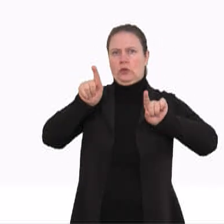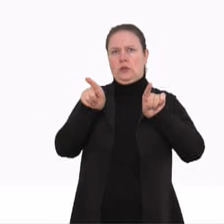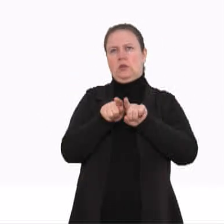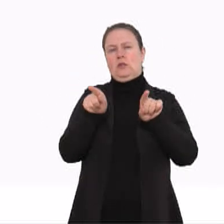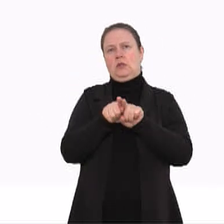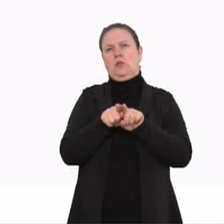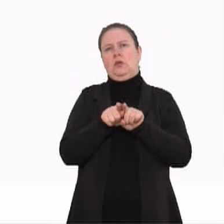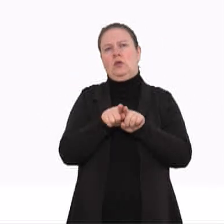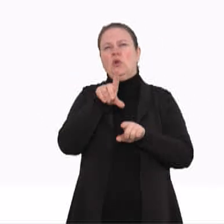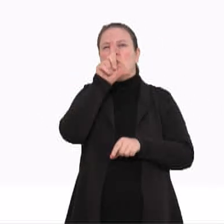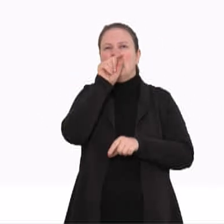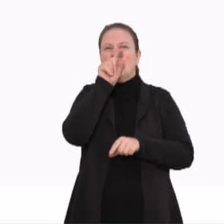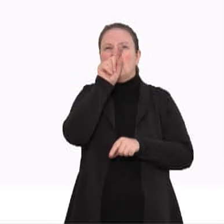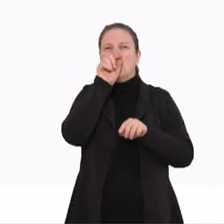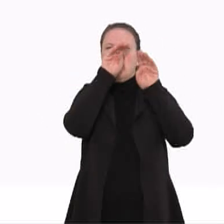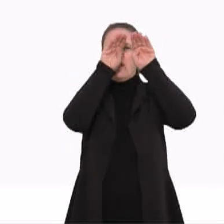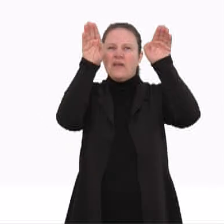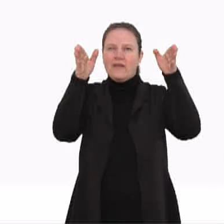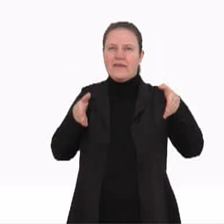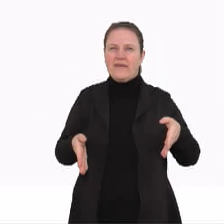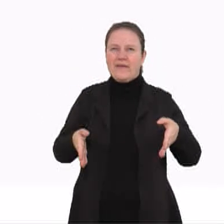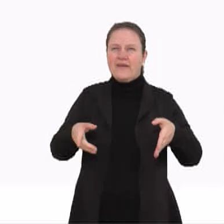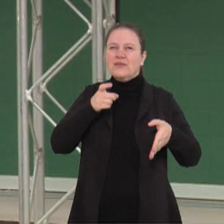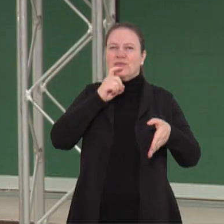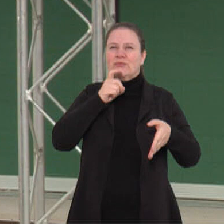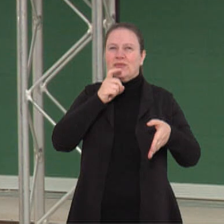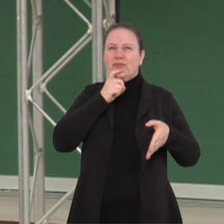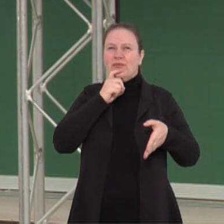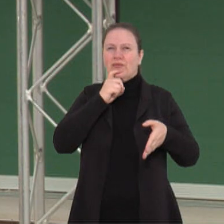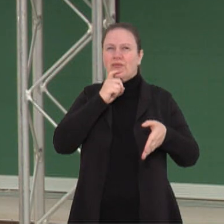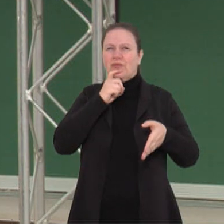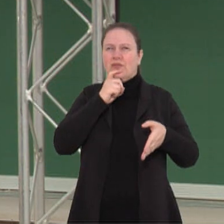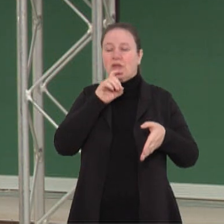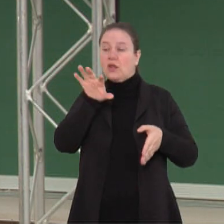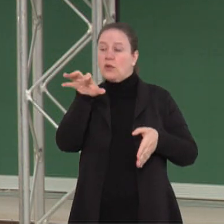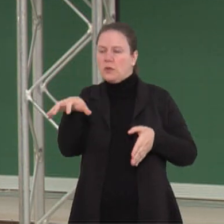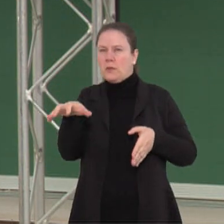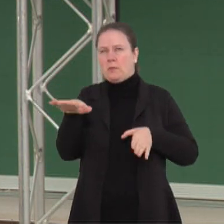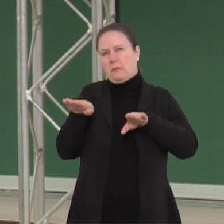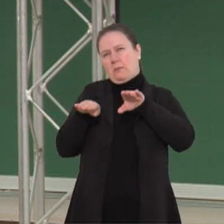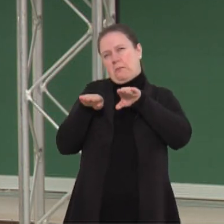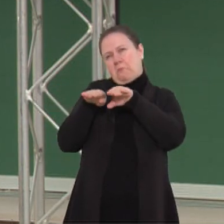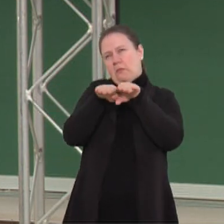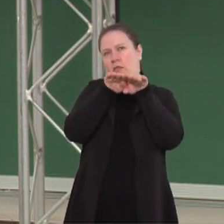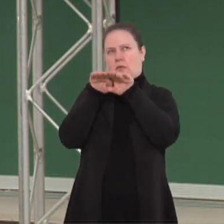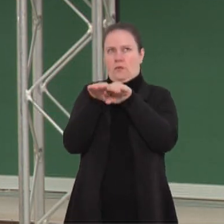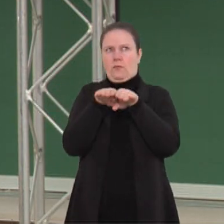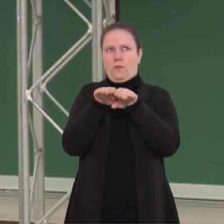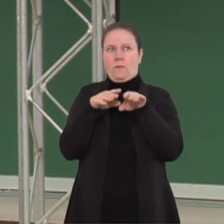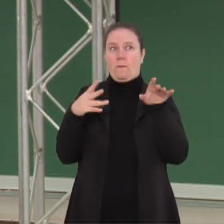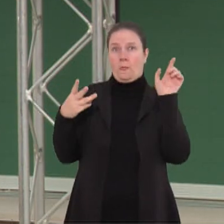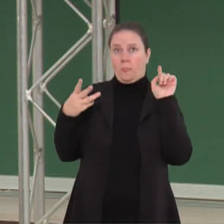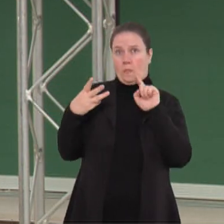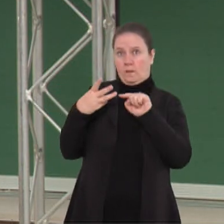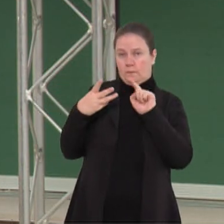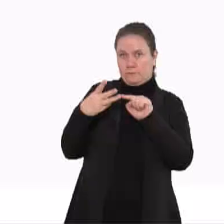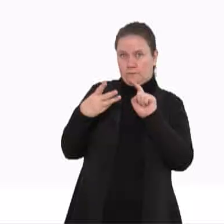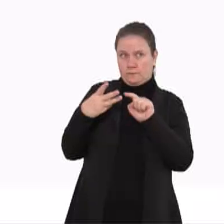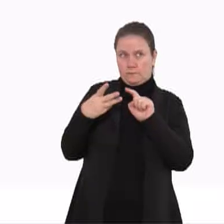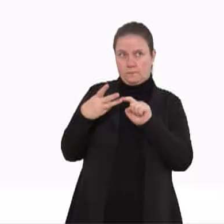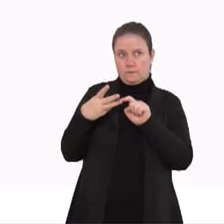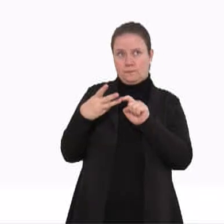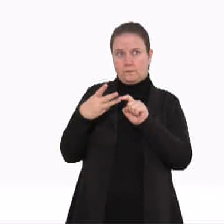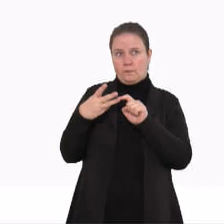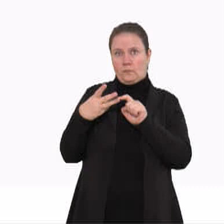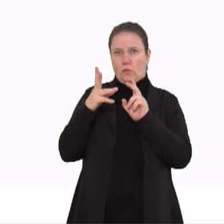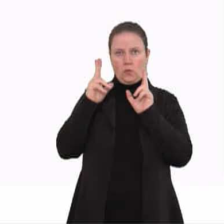da geladeira. Já podemos ver ali uma classe média, né? E no terceiro quadrinho, de novo lá